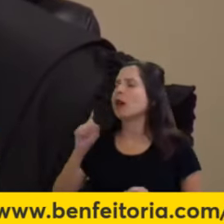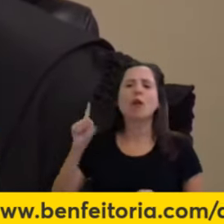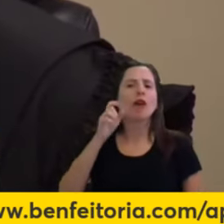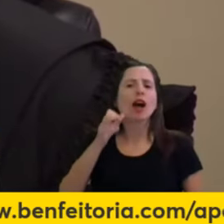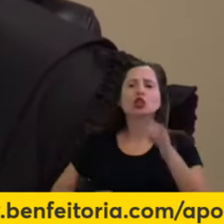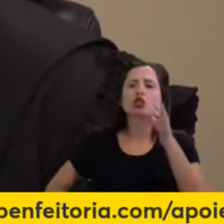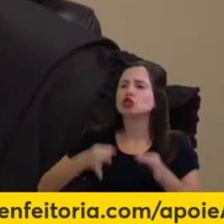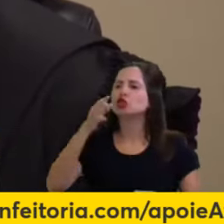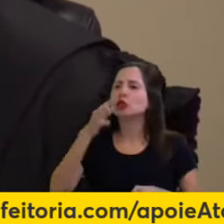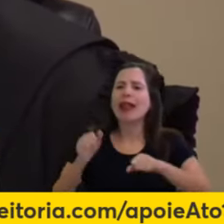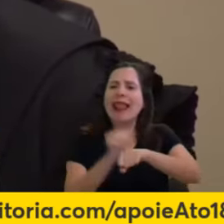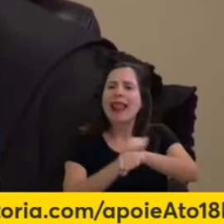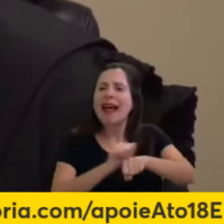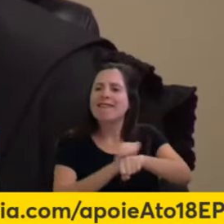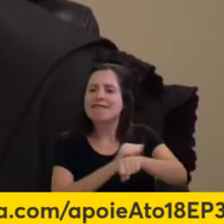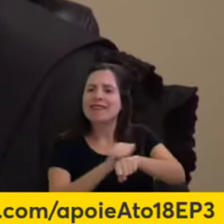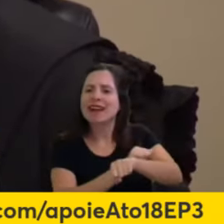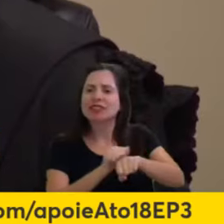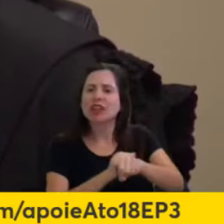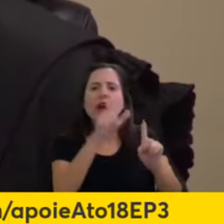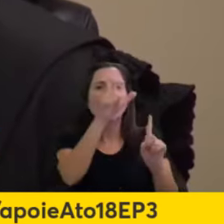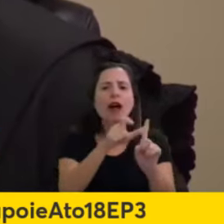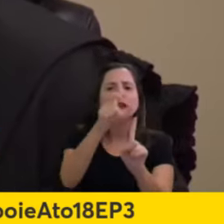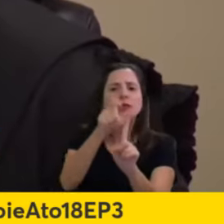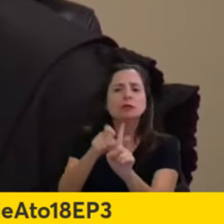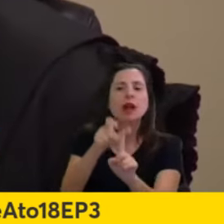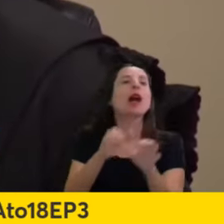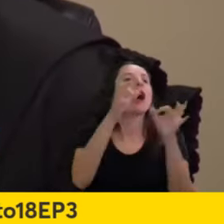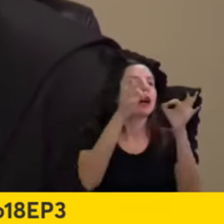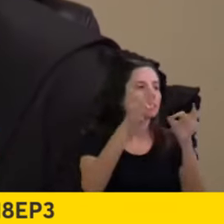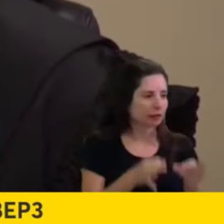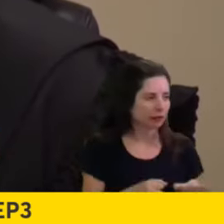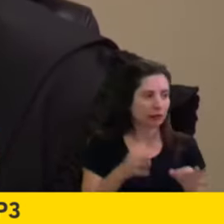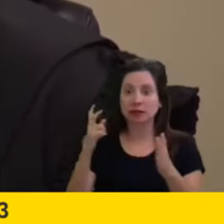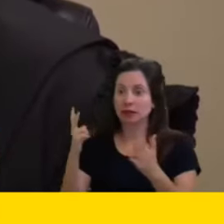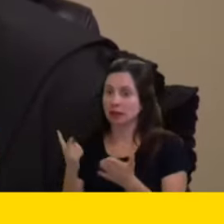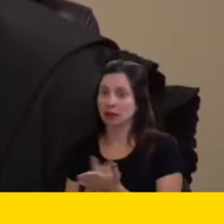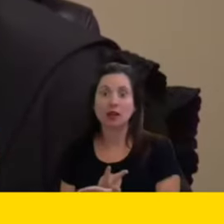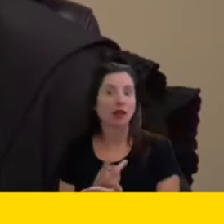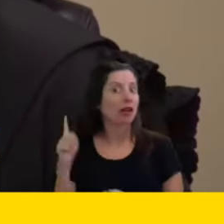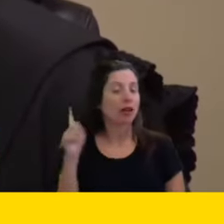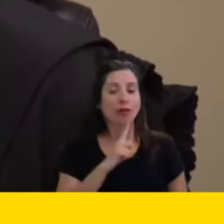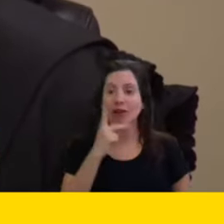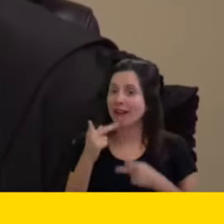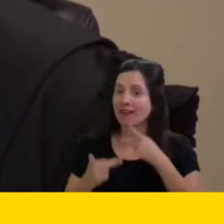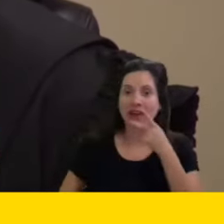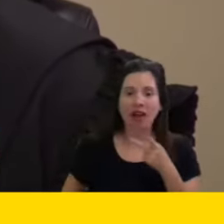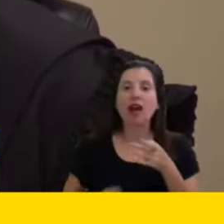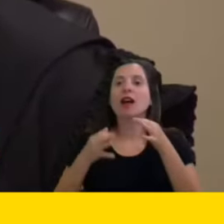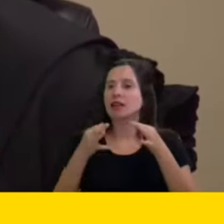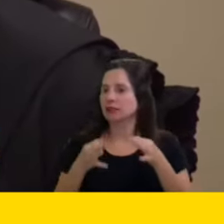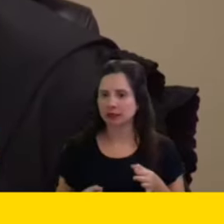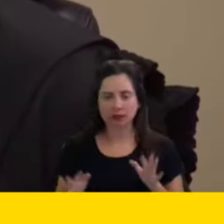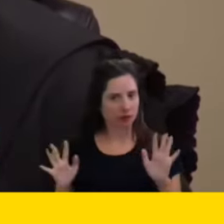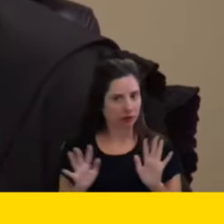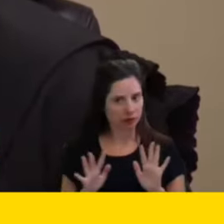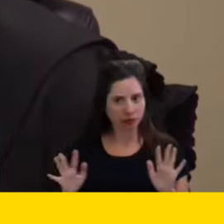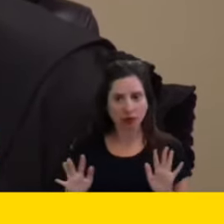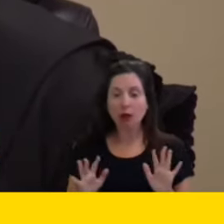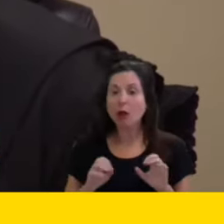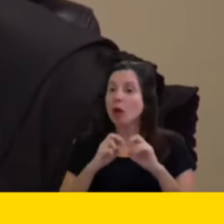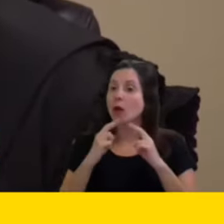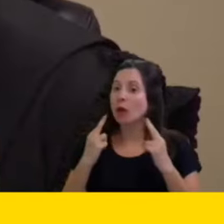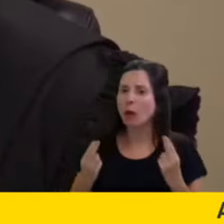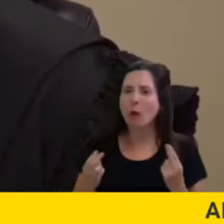lava-jato seus personagens acertos e erros não se vai aqui ir dizer de seus acertos ou seja dos